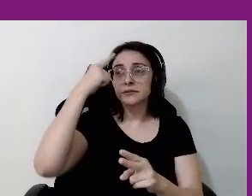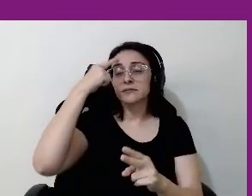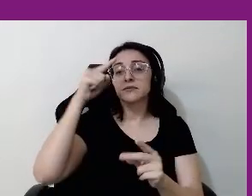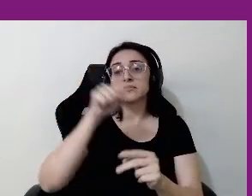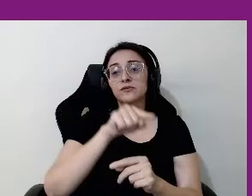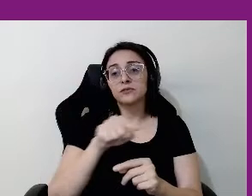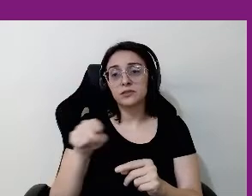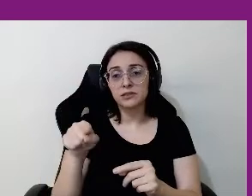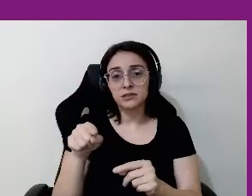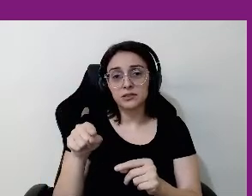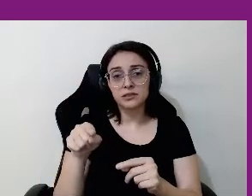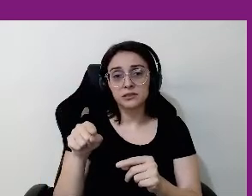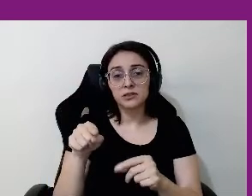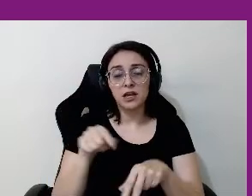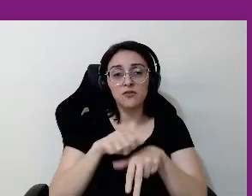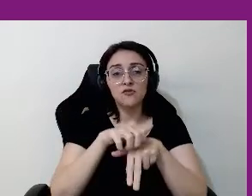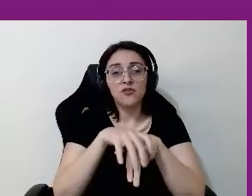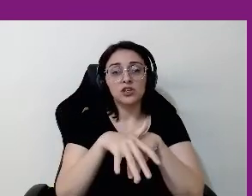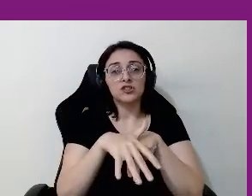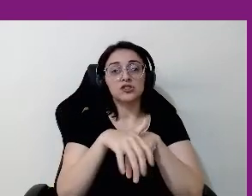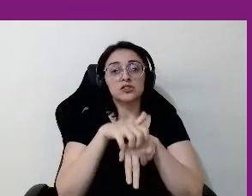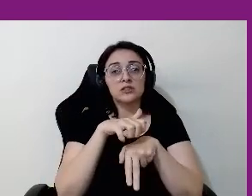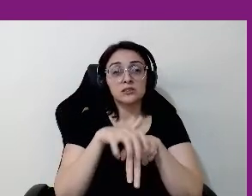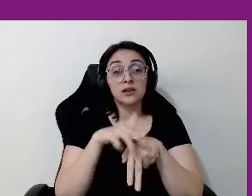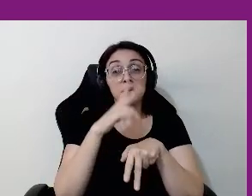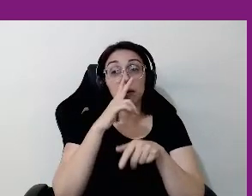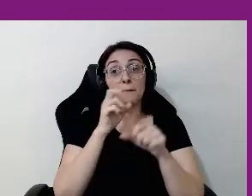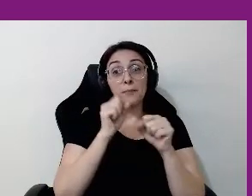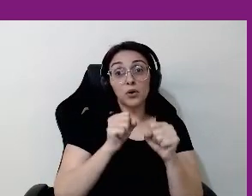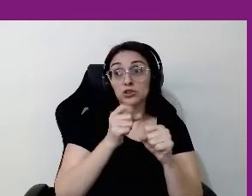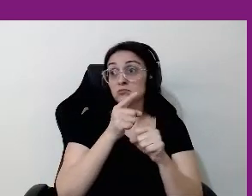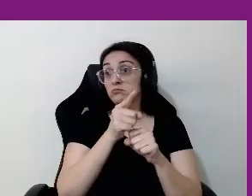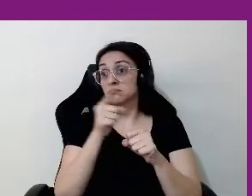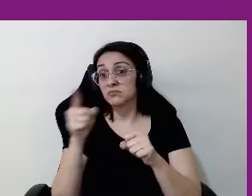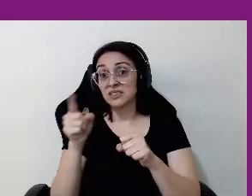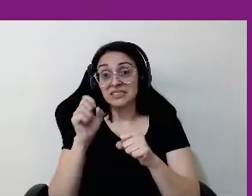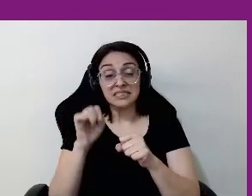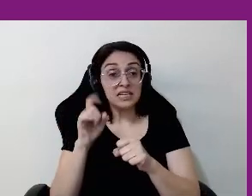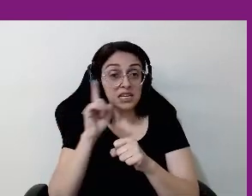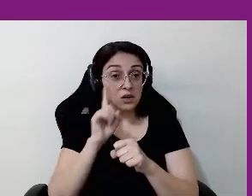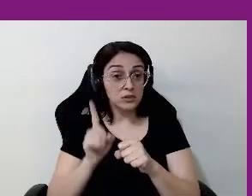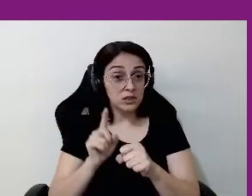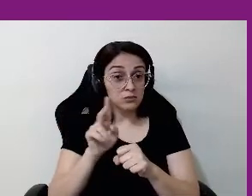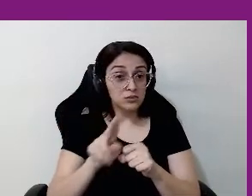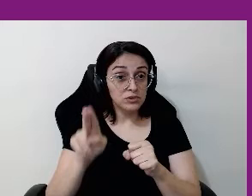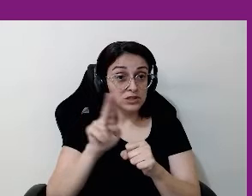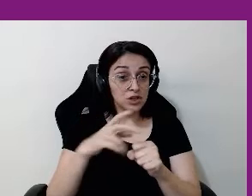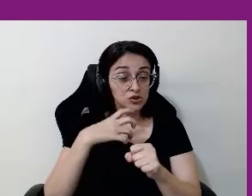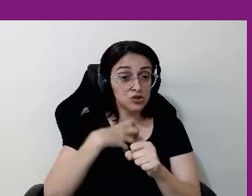que ventilação mecânica é uma faca de dois gumes. Se você não souber utilizar ela de uma maneira